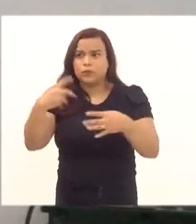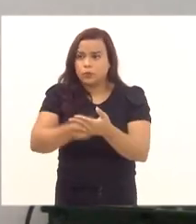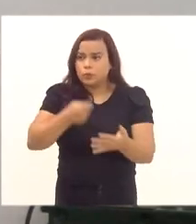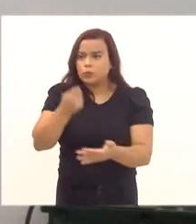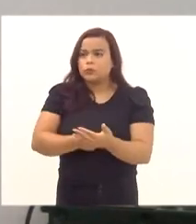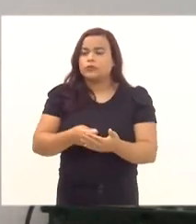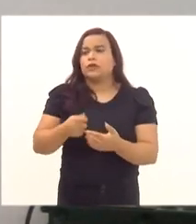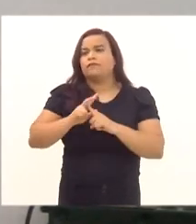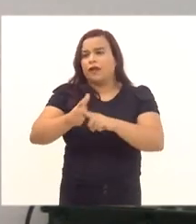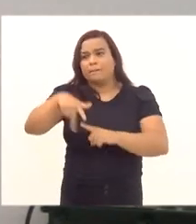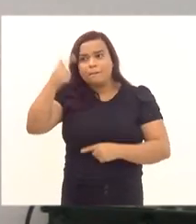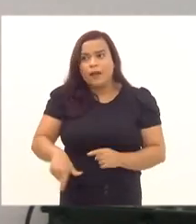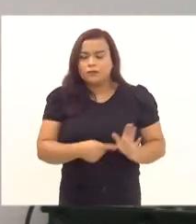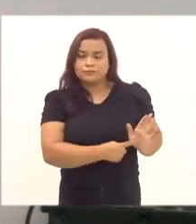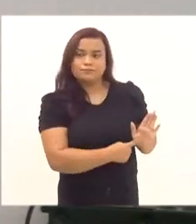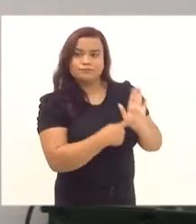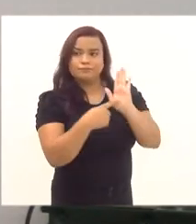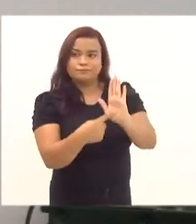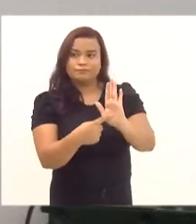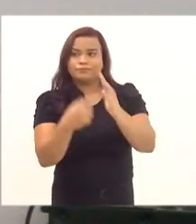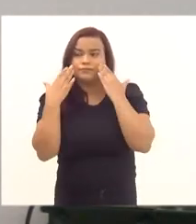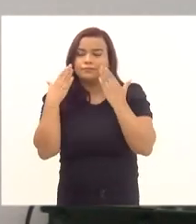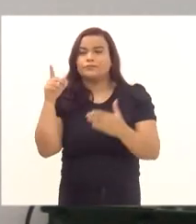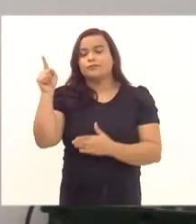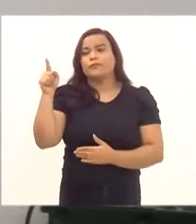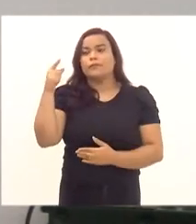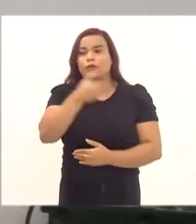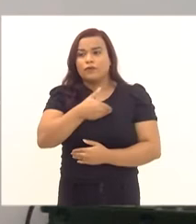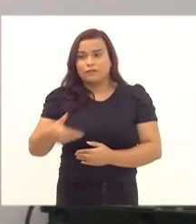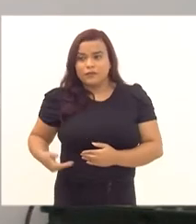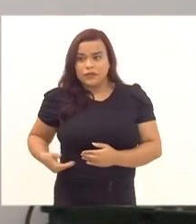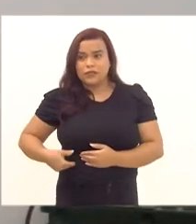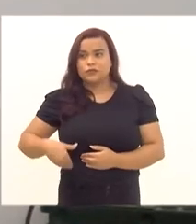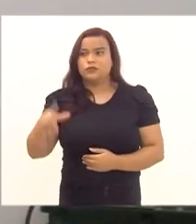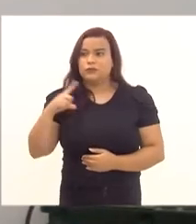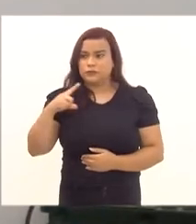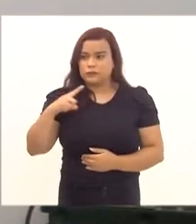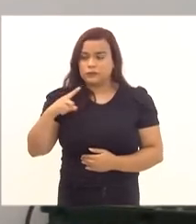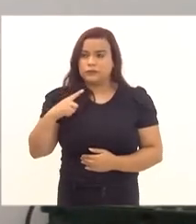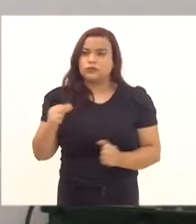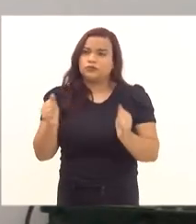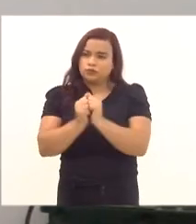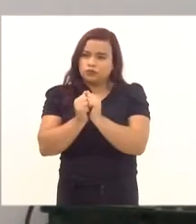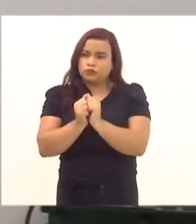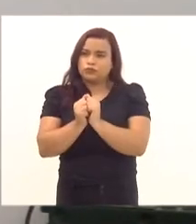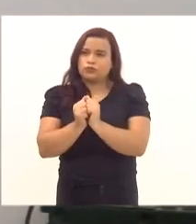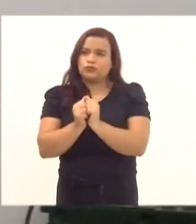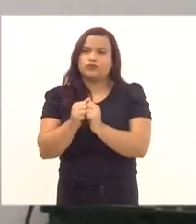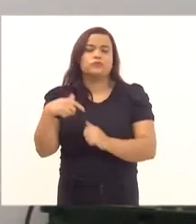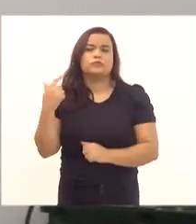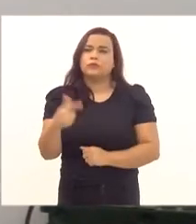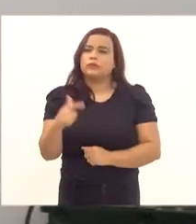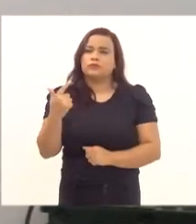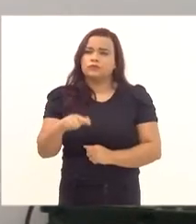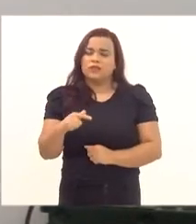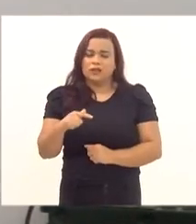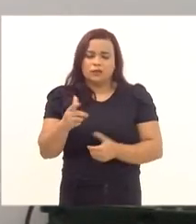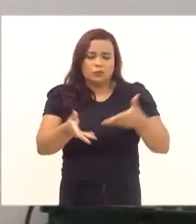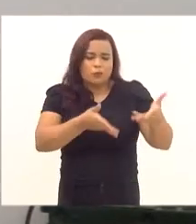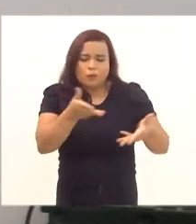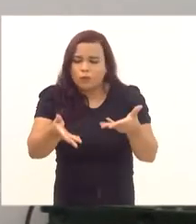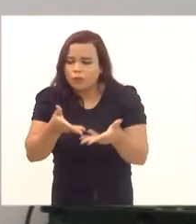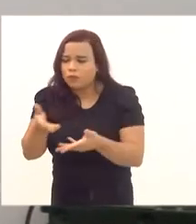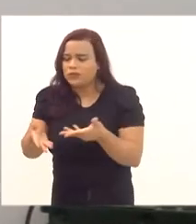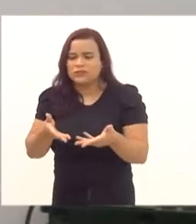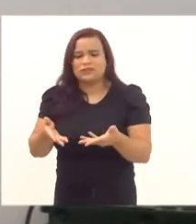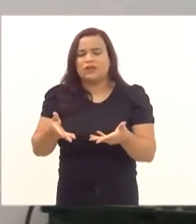ferramenta para a gente dizer ao governo que está sobre nós e que não tem apreço à democracia não tem